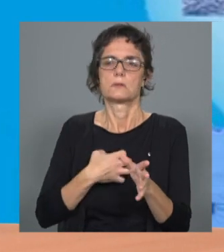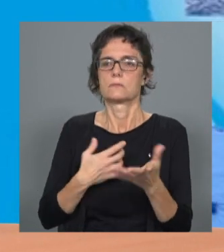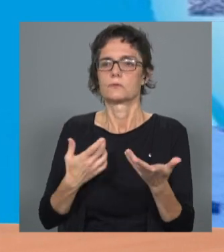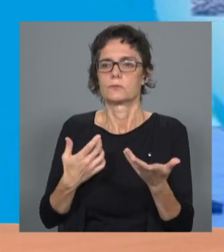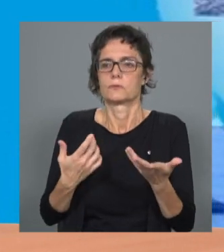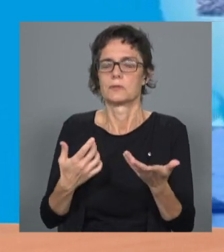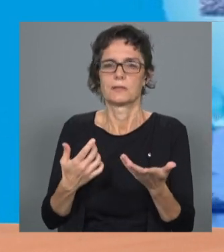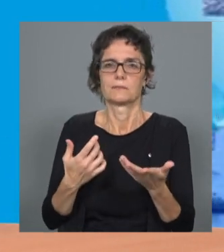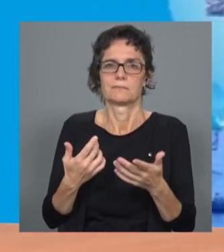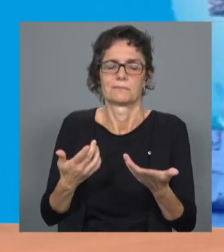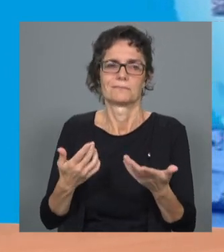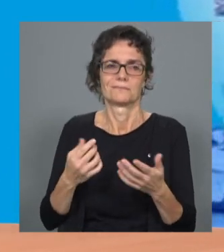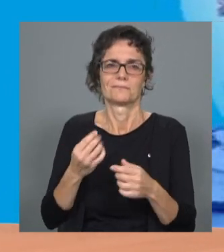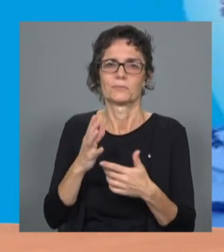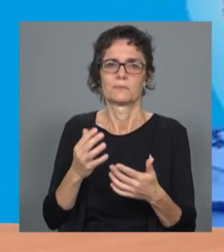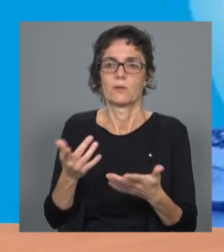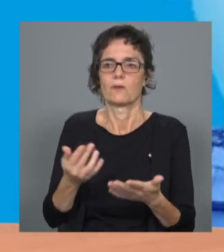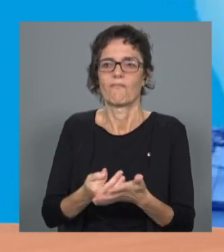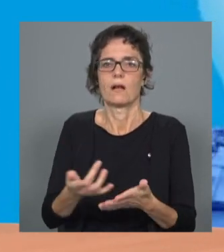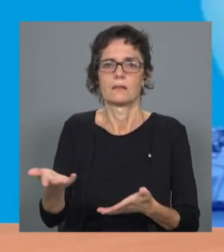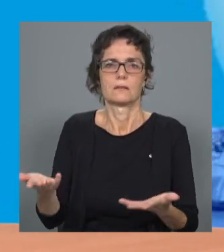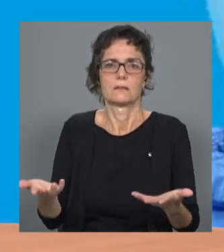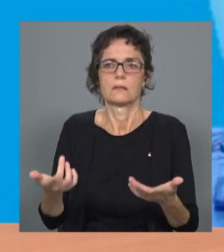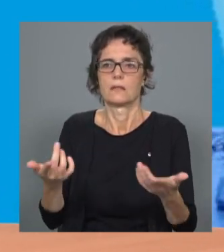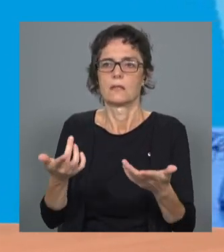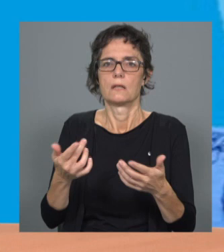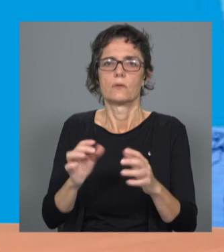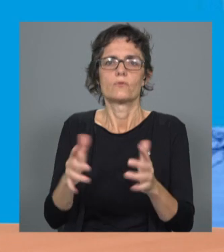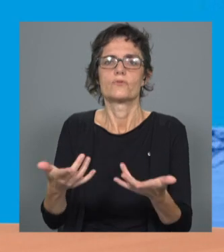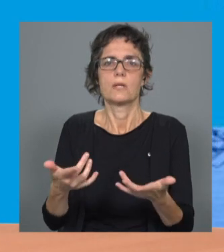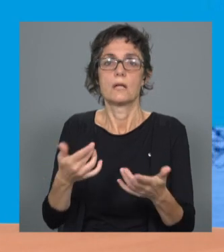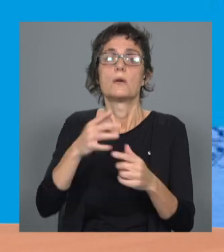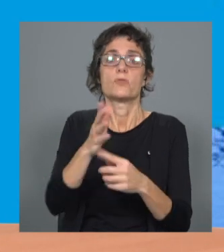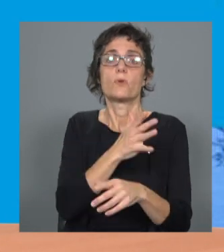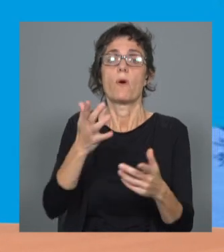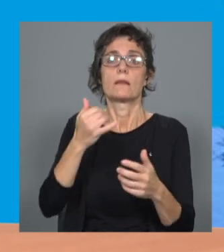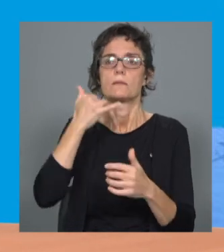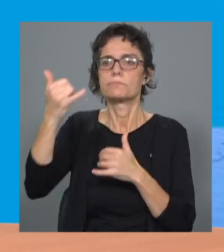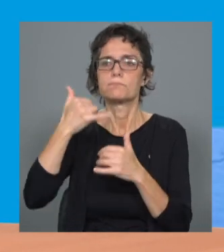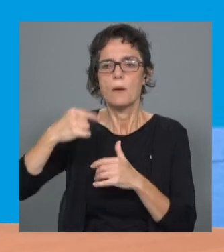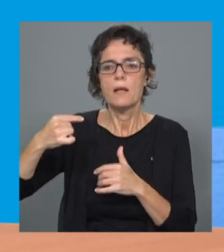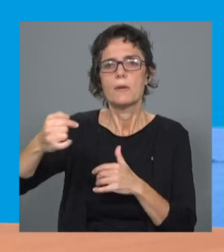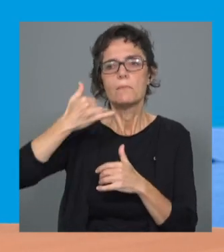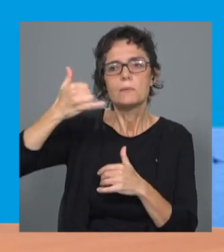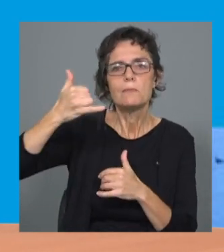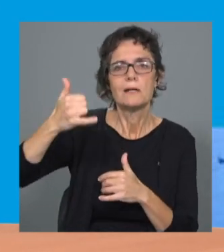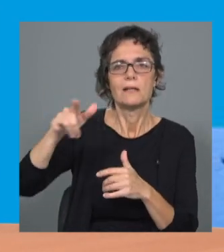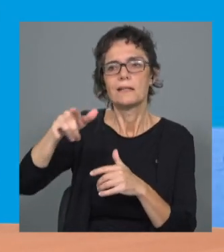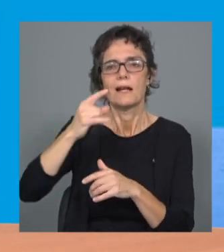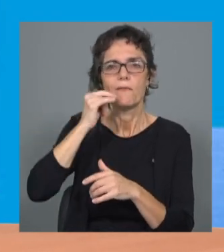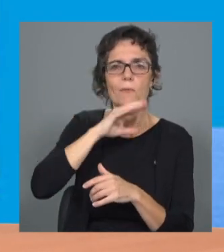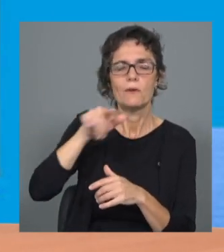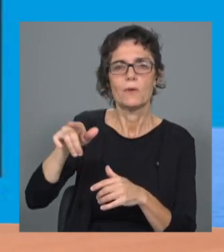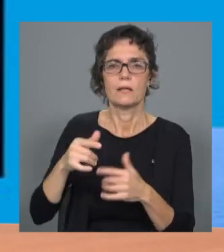todos os dias, mesmo que eu estivesse longe por causa do confinamento e do Covid, para não... Porque eu sou professor e minha esposa